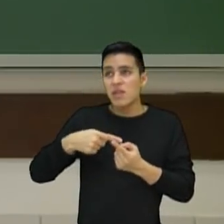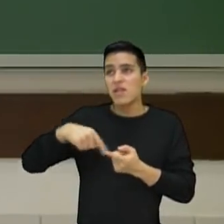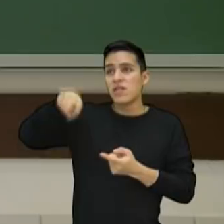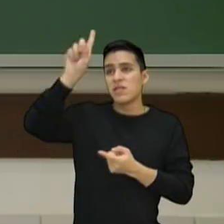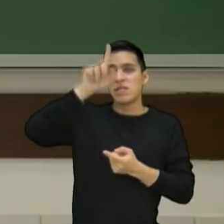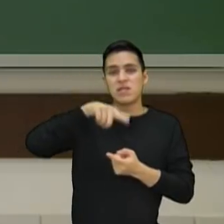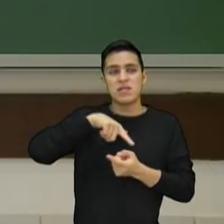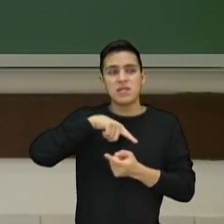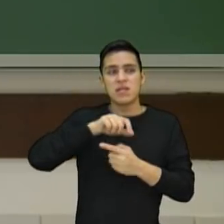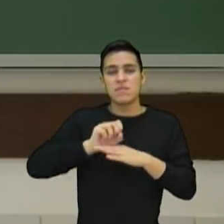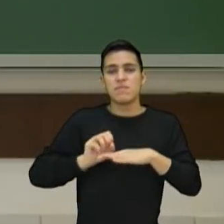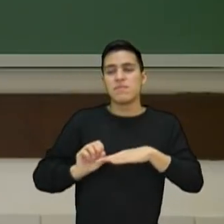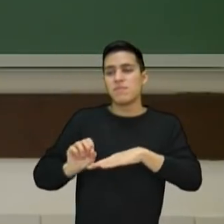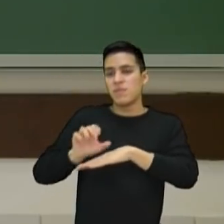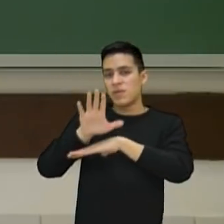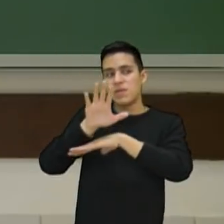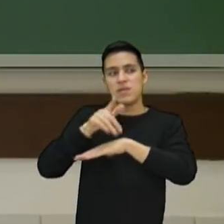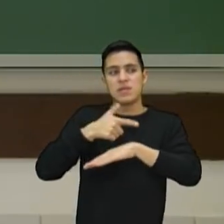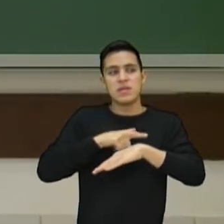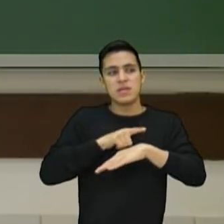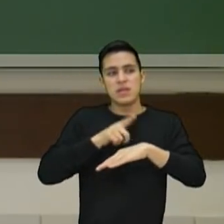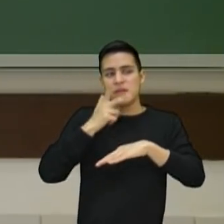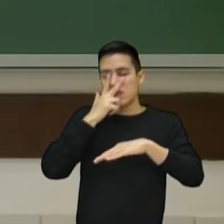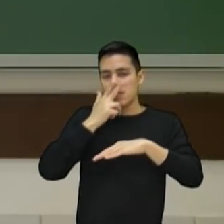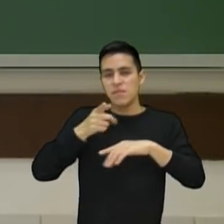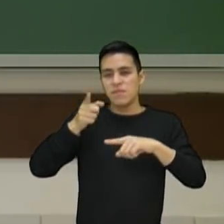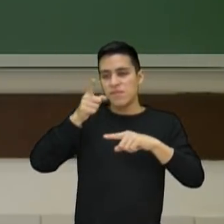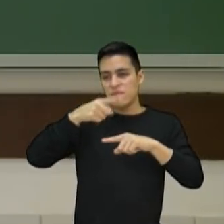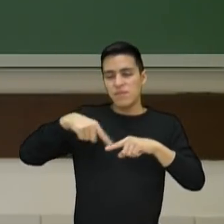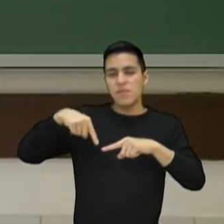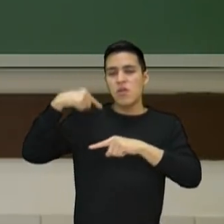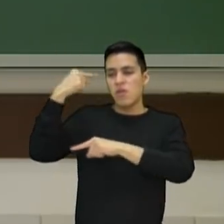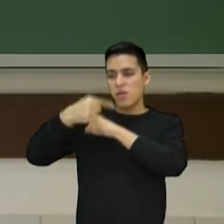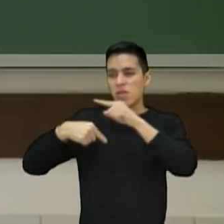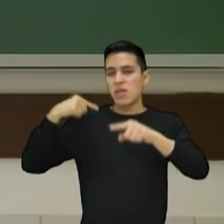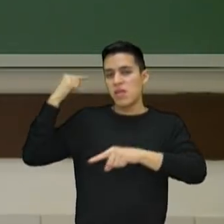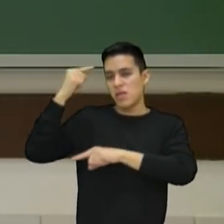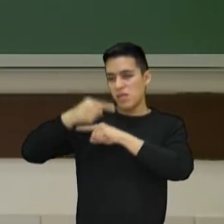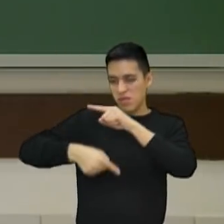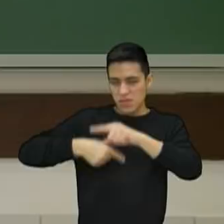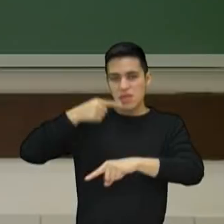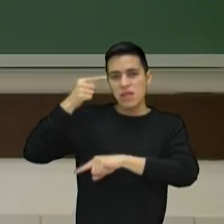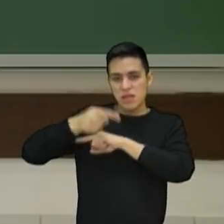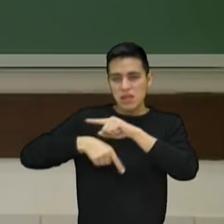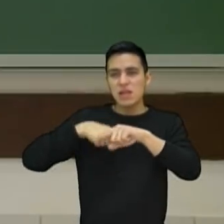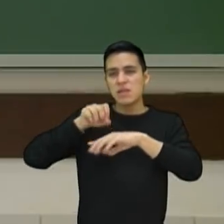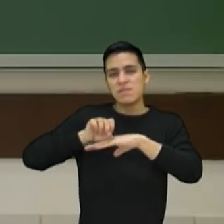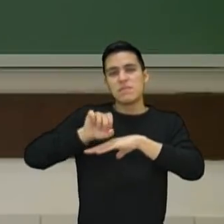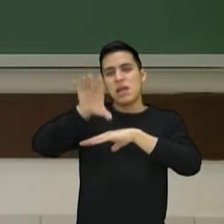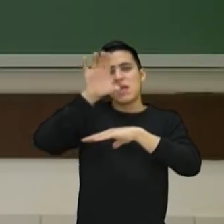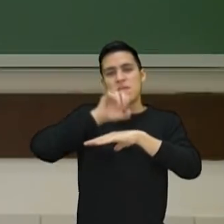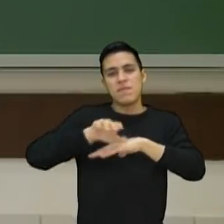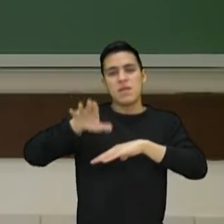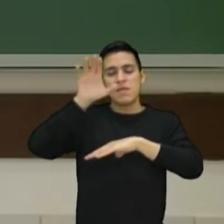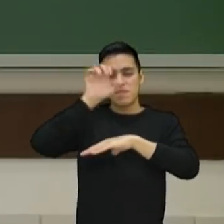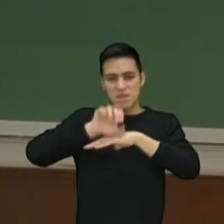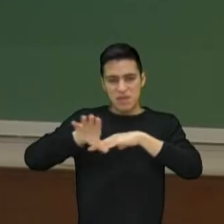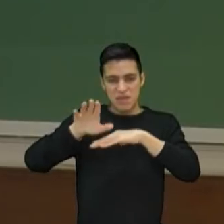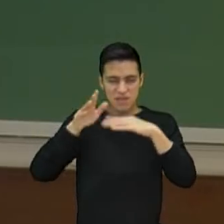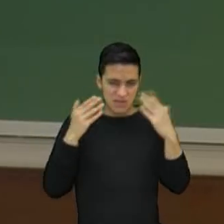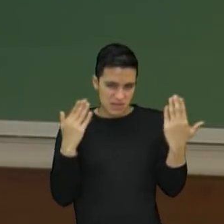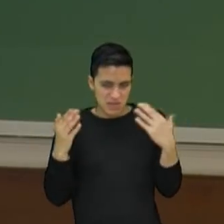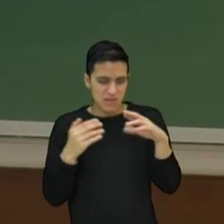tem uma projeção, a projeção lá tem um rolo de filme, e o rolo, ele vai passando, o filme vai passando também lá na frente.